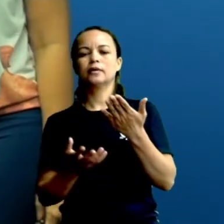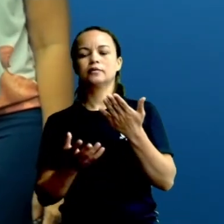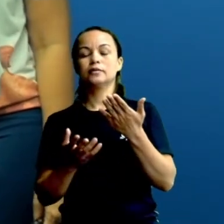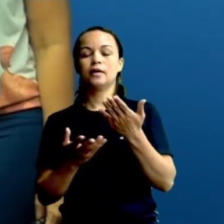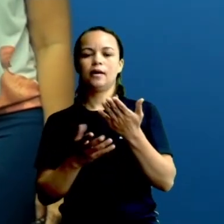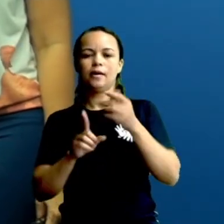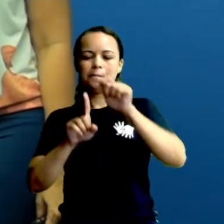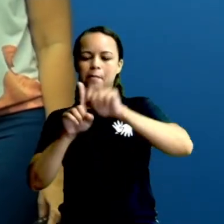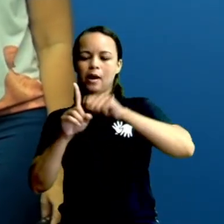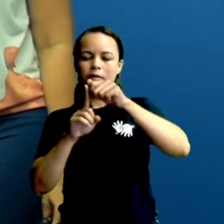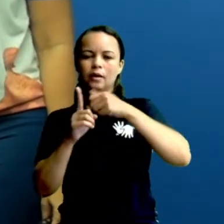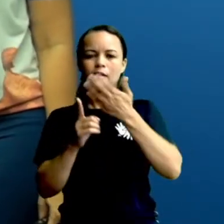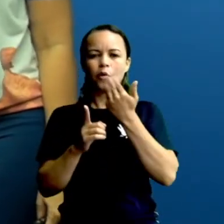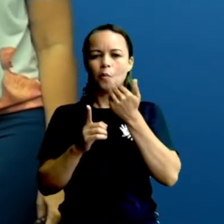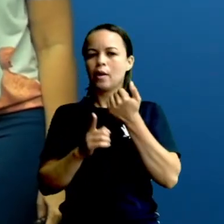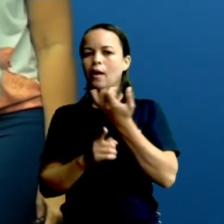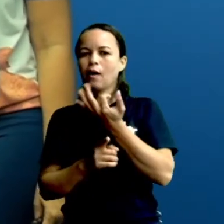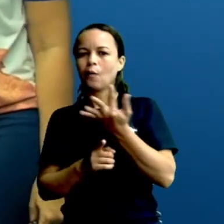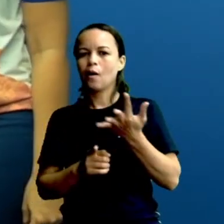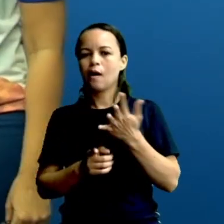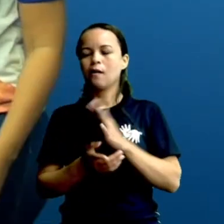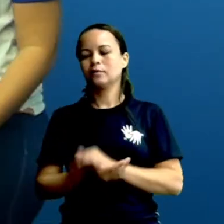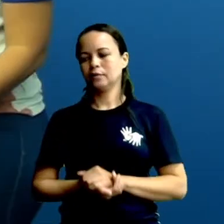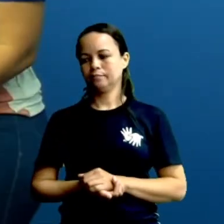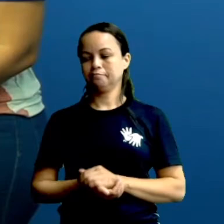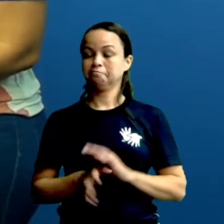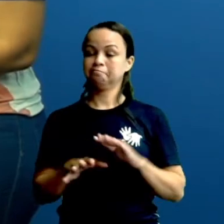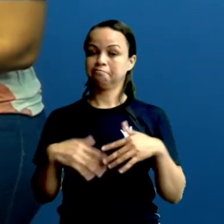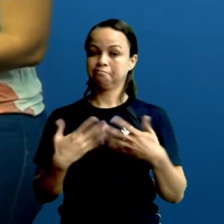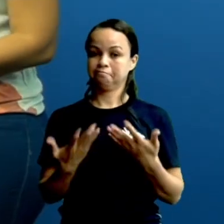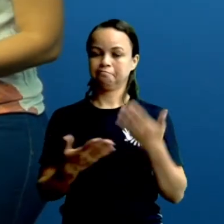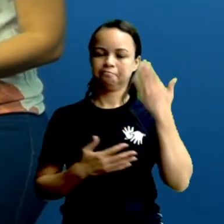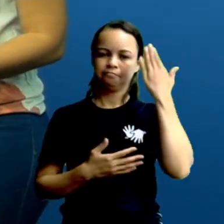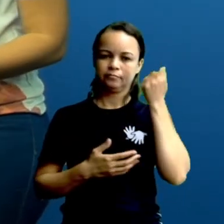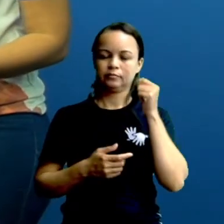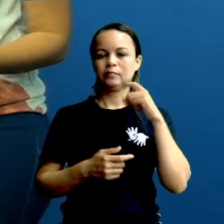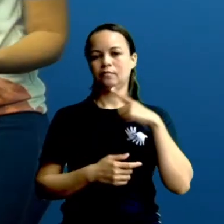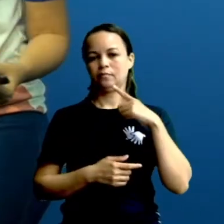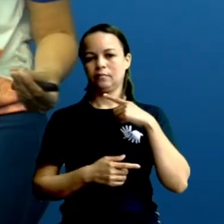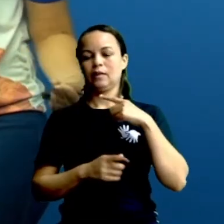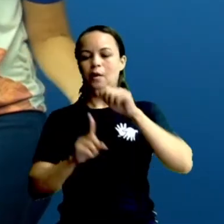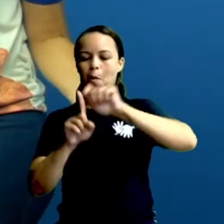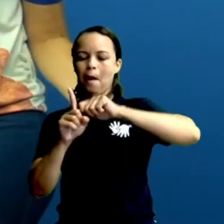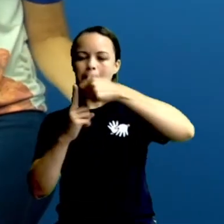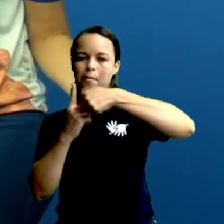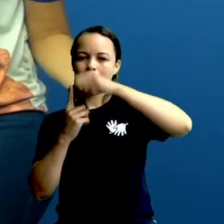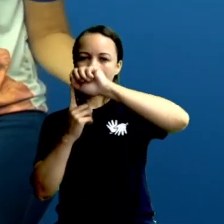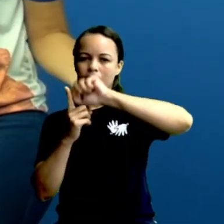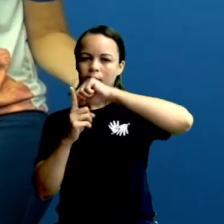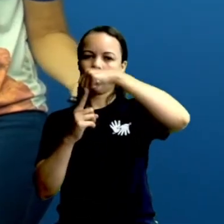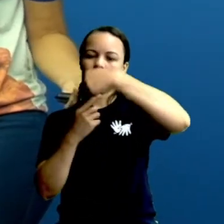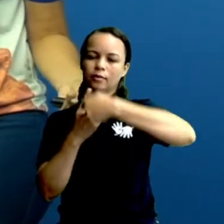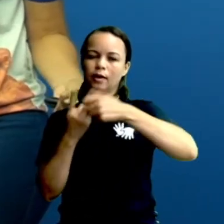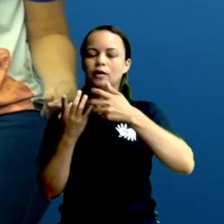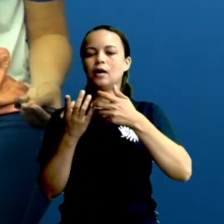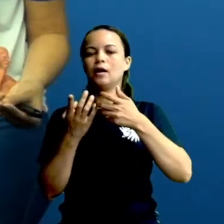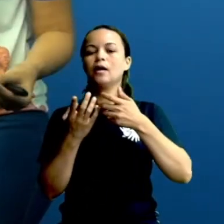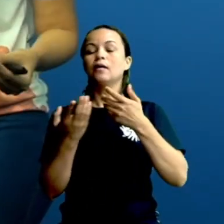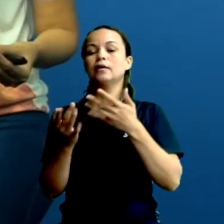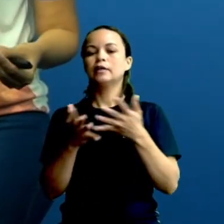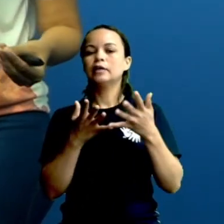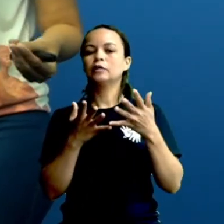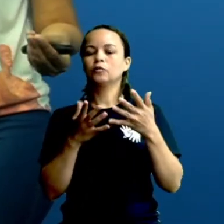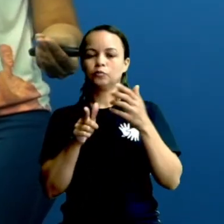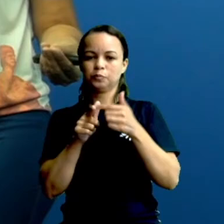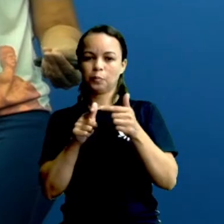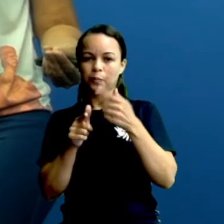E aí eu já sei que eu tenho a banana como elemento do nosso problema.